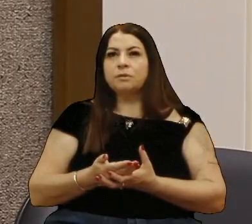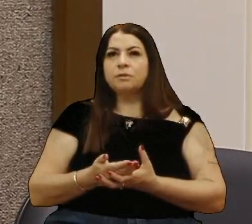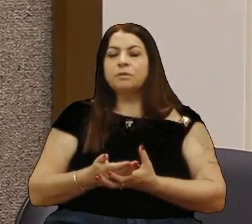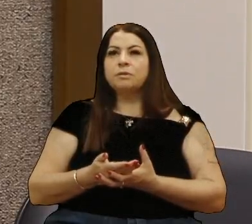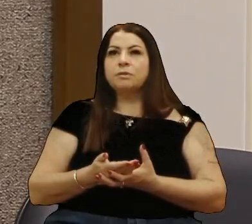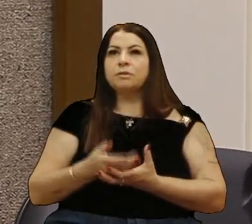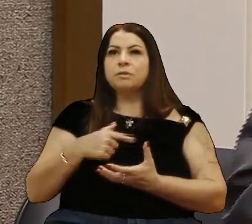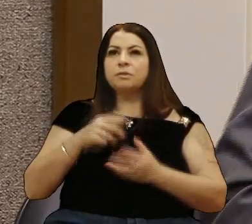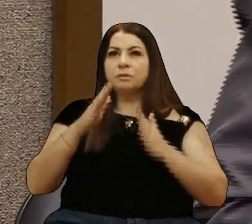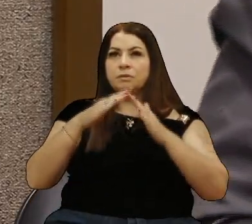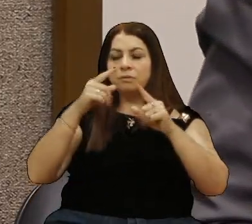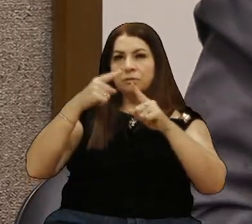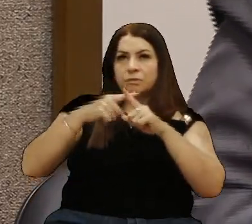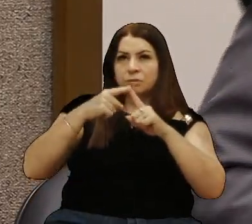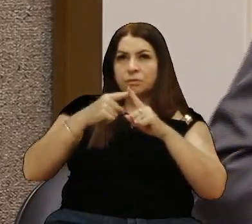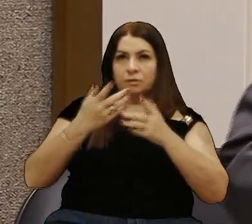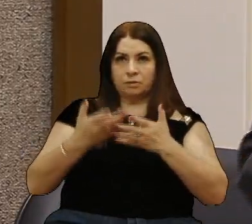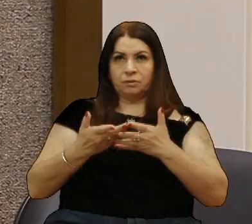que a igreja